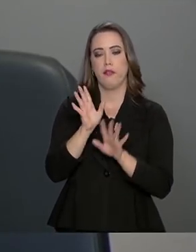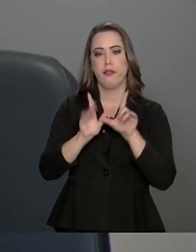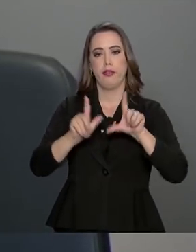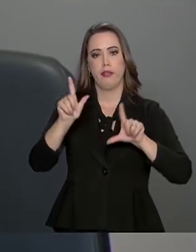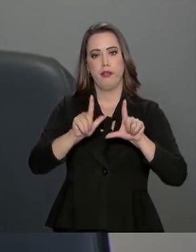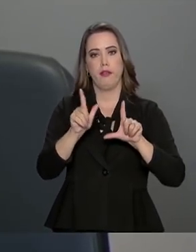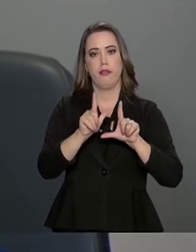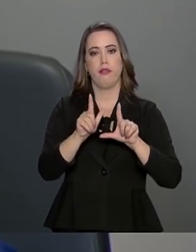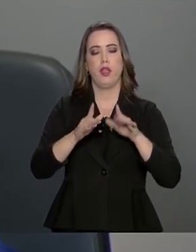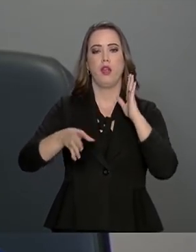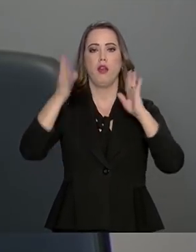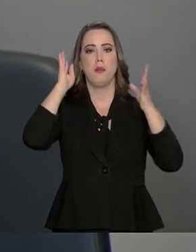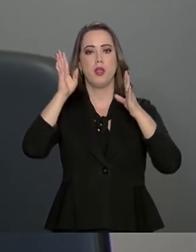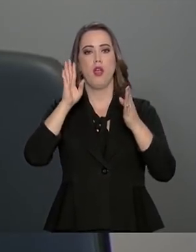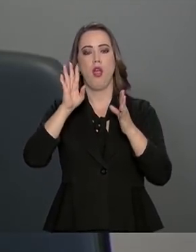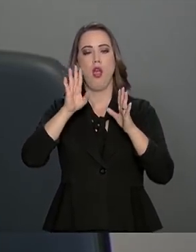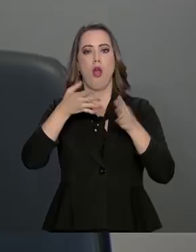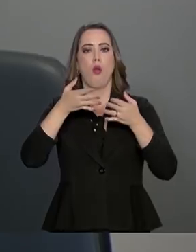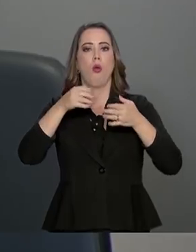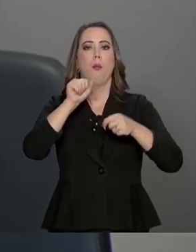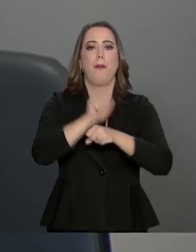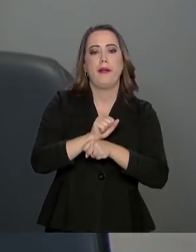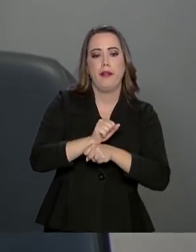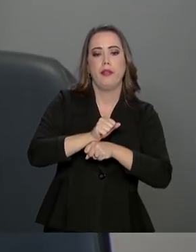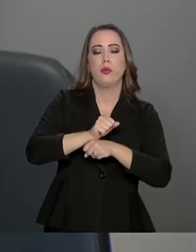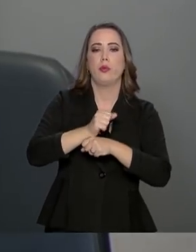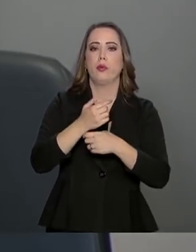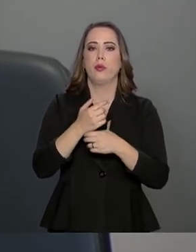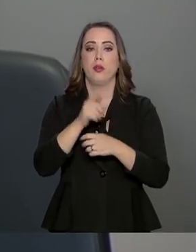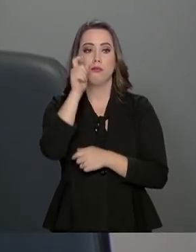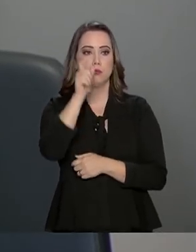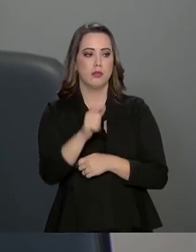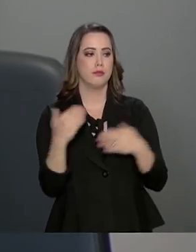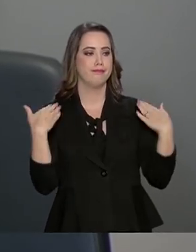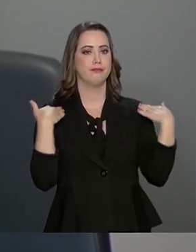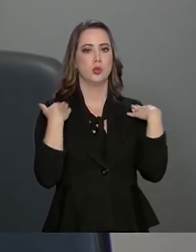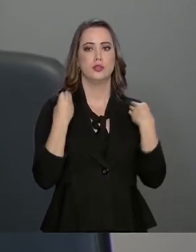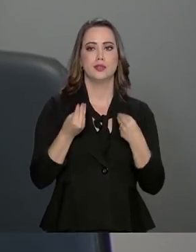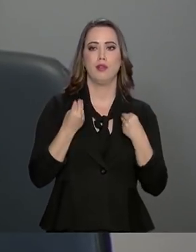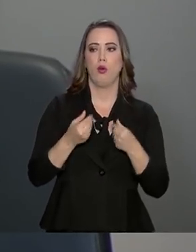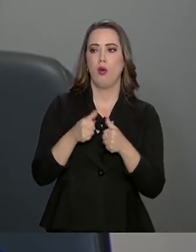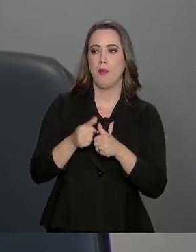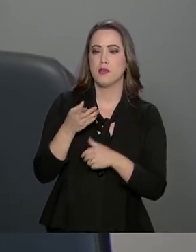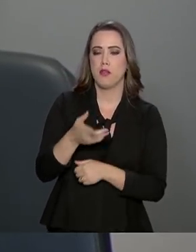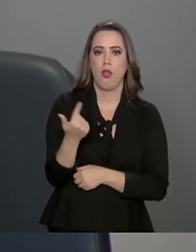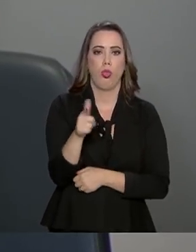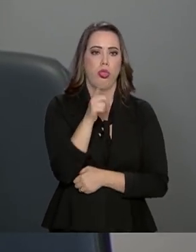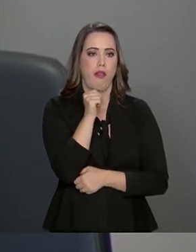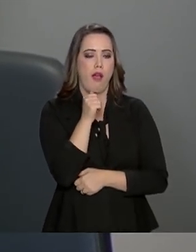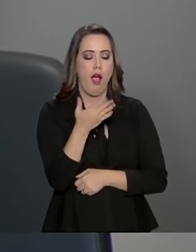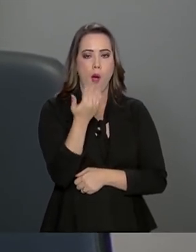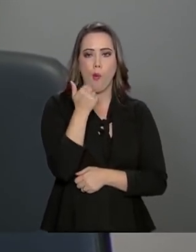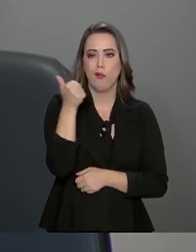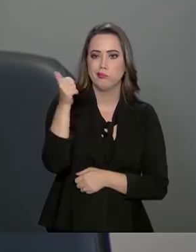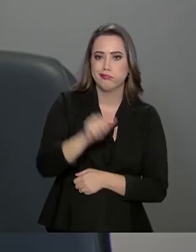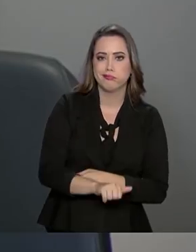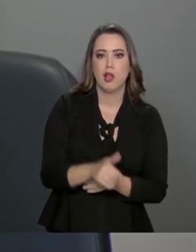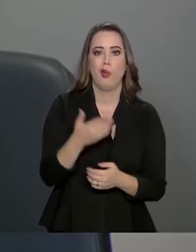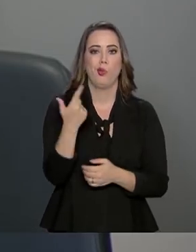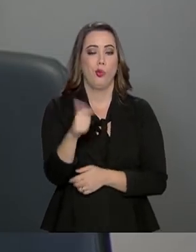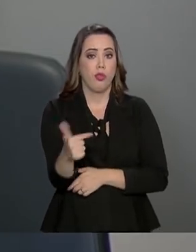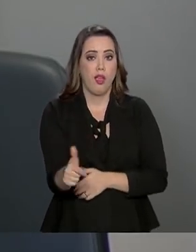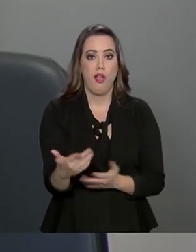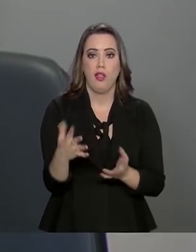caminhão atolado caminhoneiro sem condições de estar ali sem água, sem alimentação enfim,